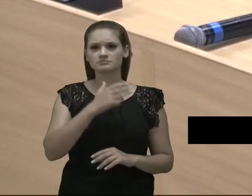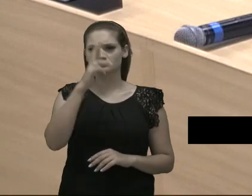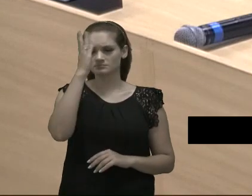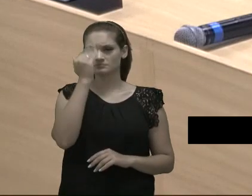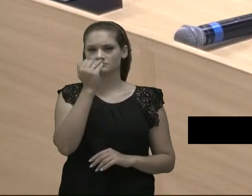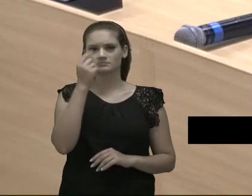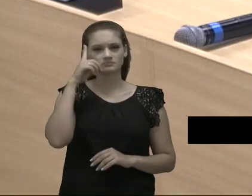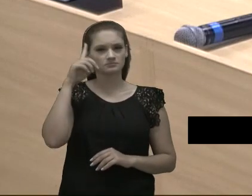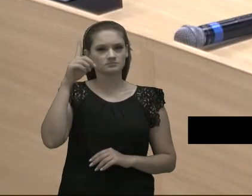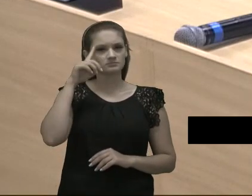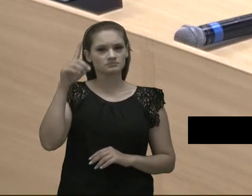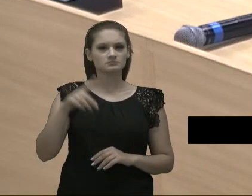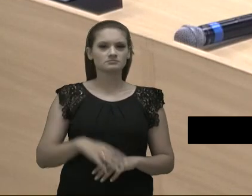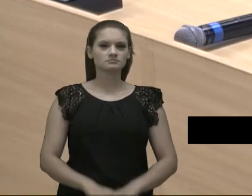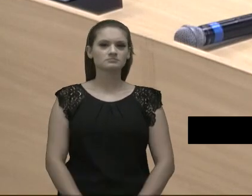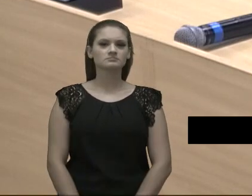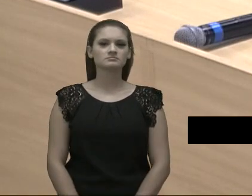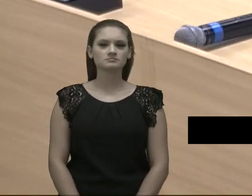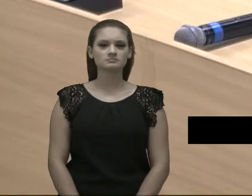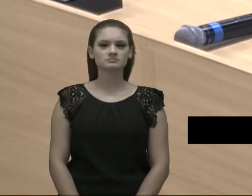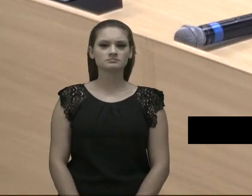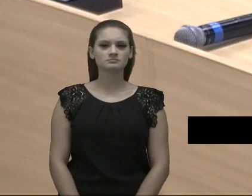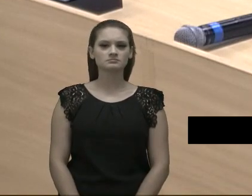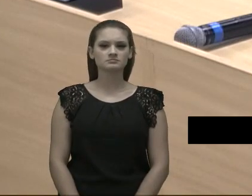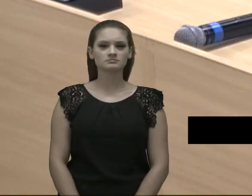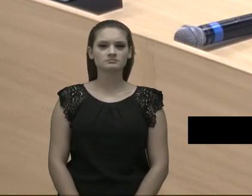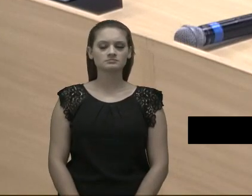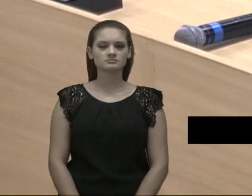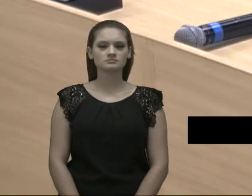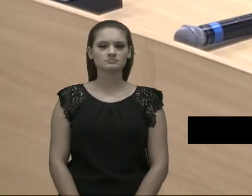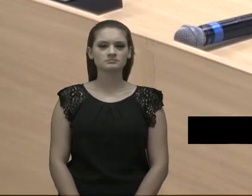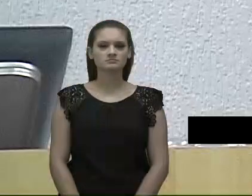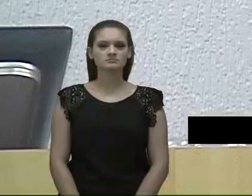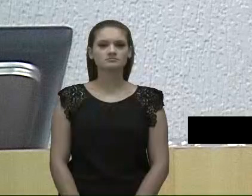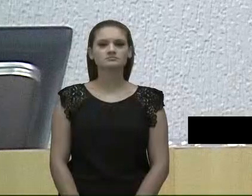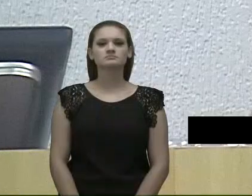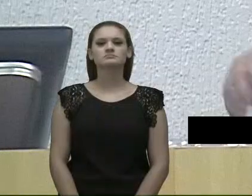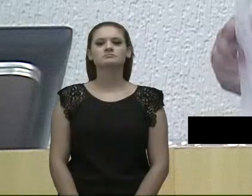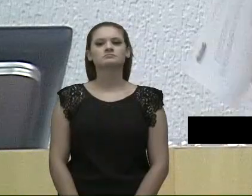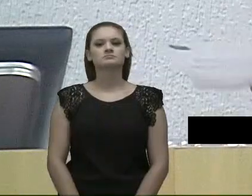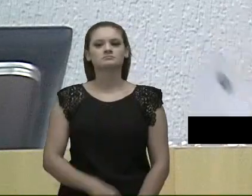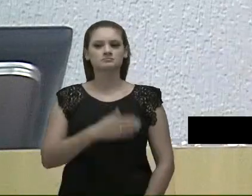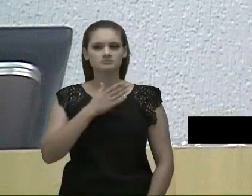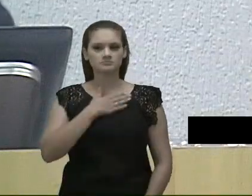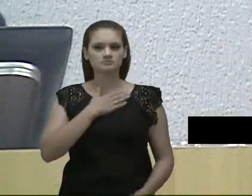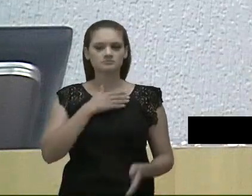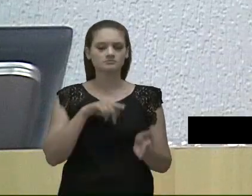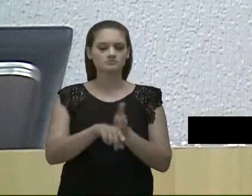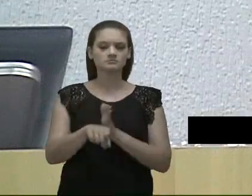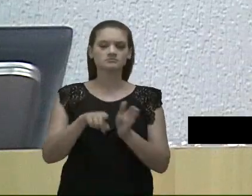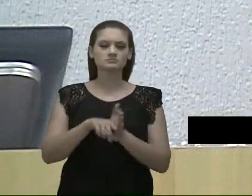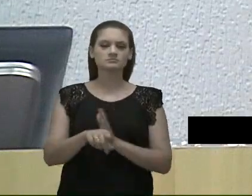os dias na unidade. Tá bom. A mesma comida. Tá, presidente, essas são as minhas perguntas.